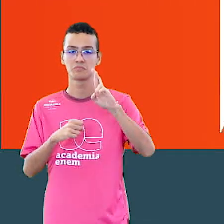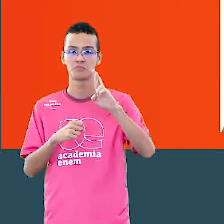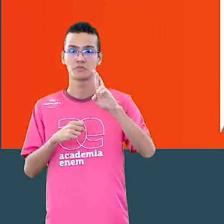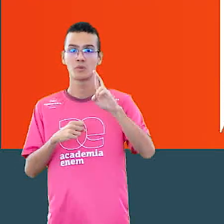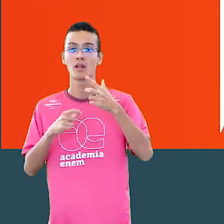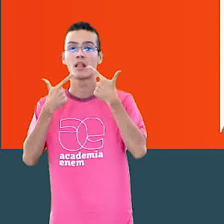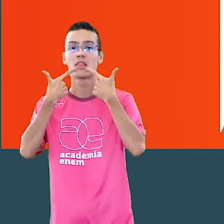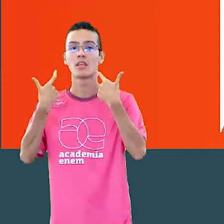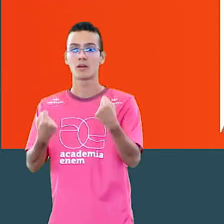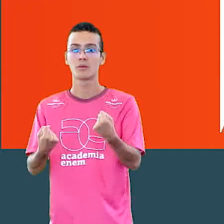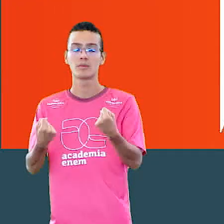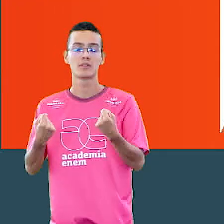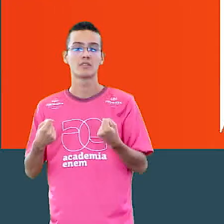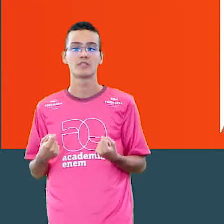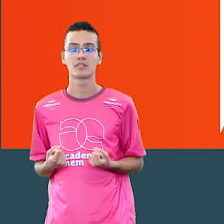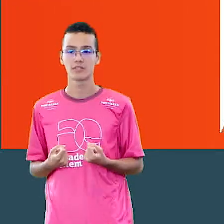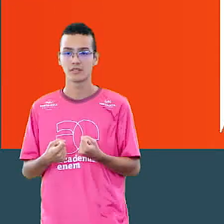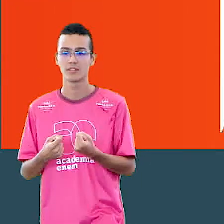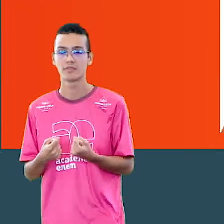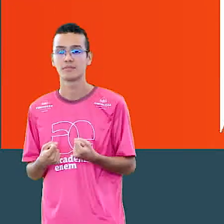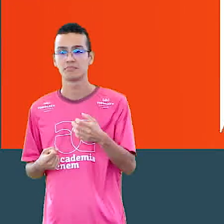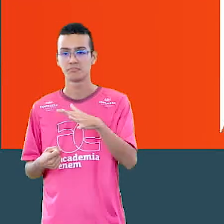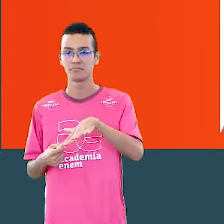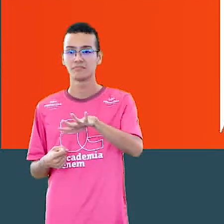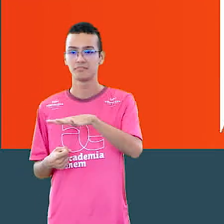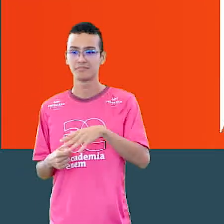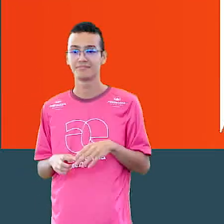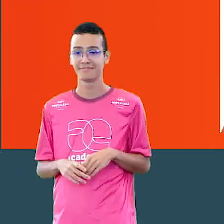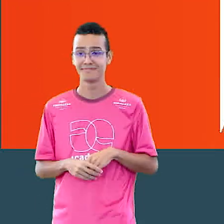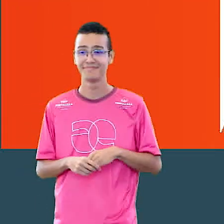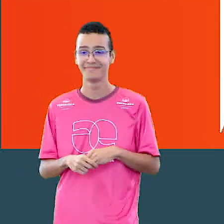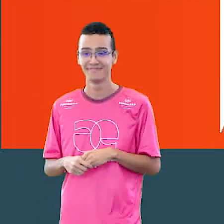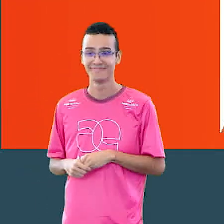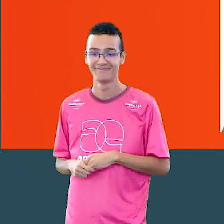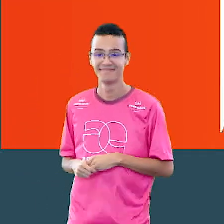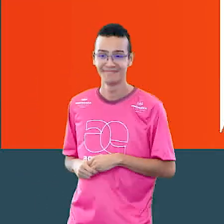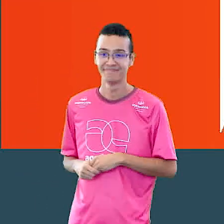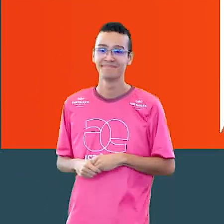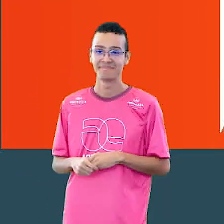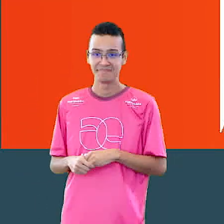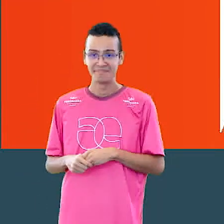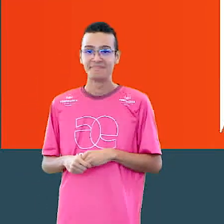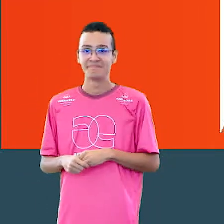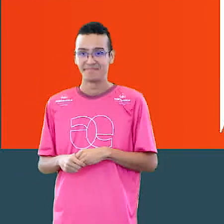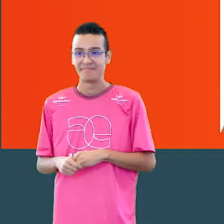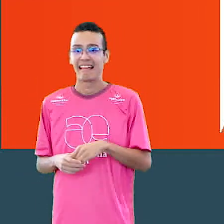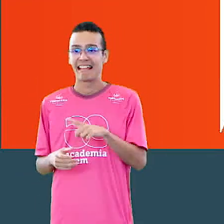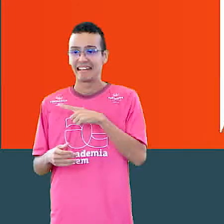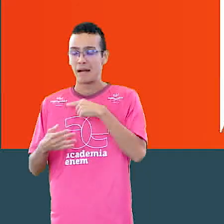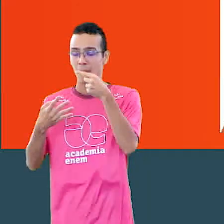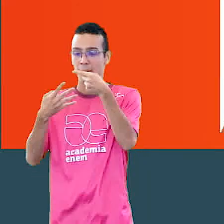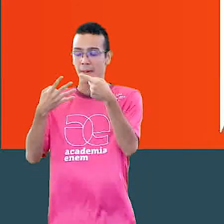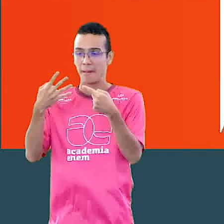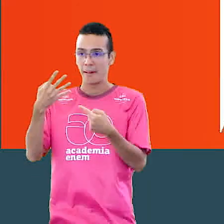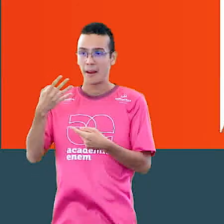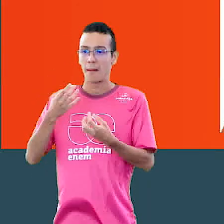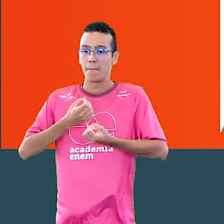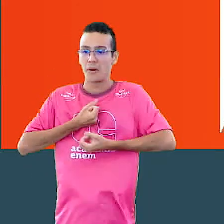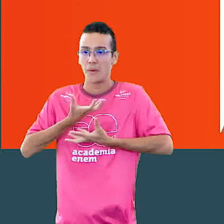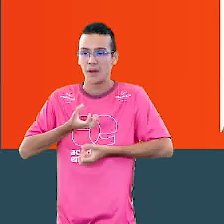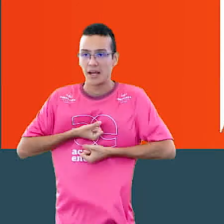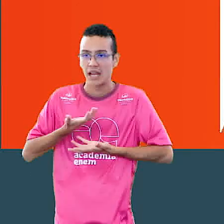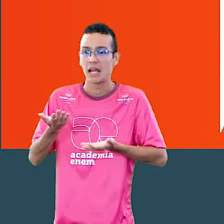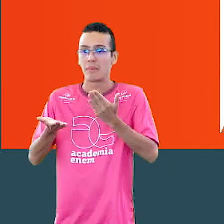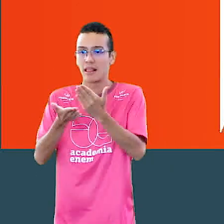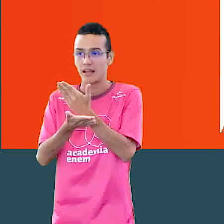linguística, ela tem várias obras publicadas, poemas. E por que eu trouxe aqui? Primeiro, pela